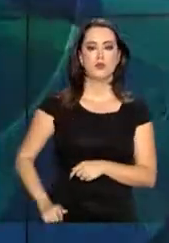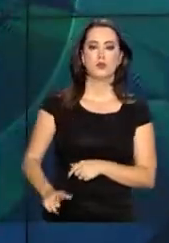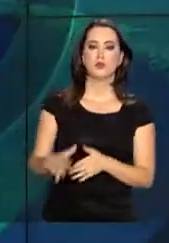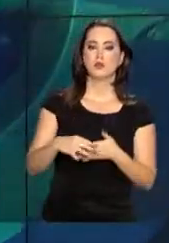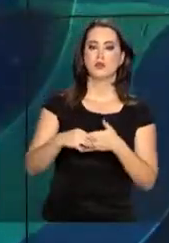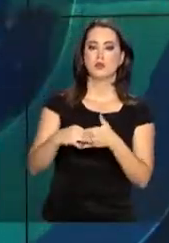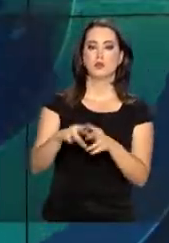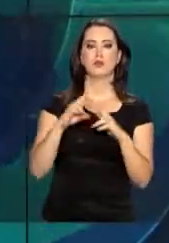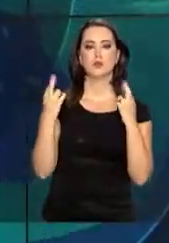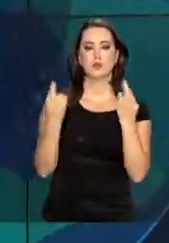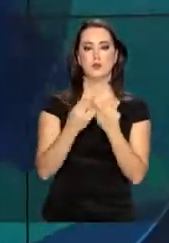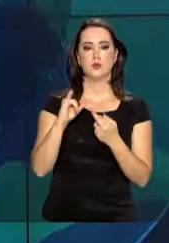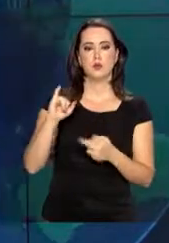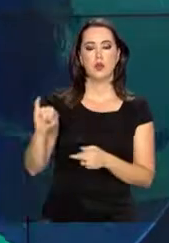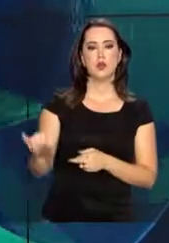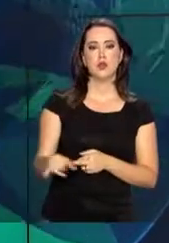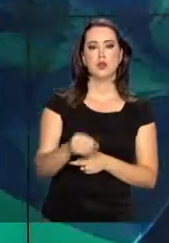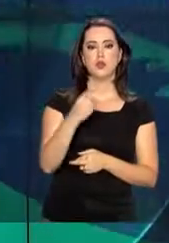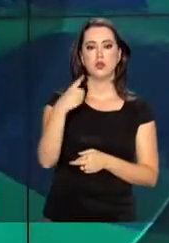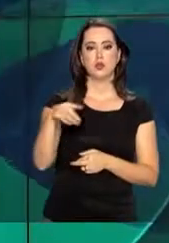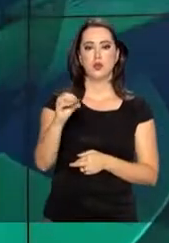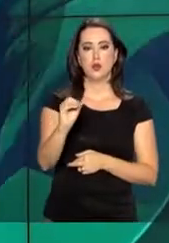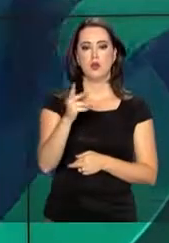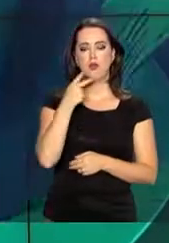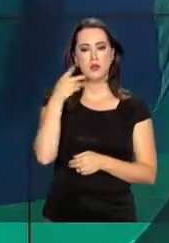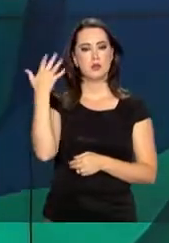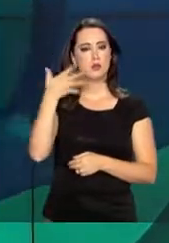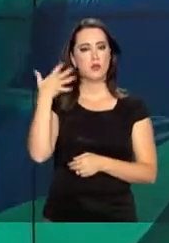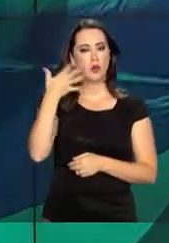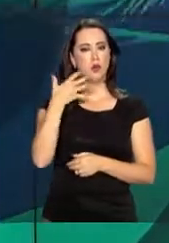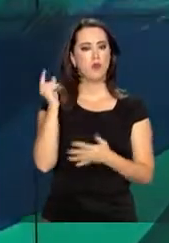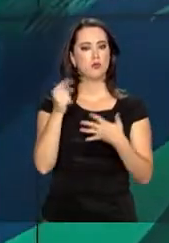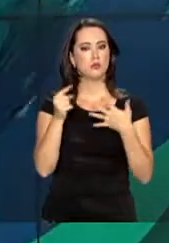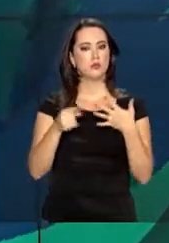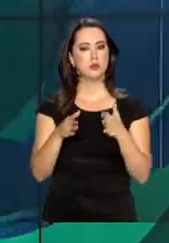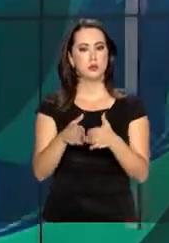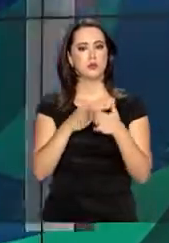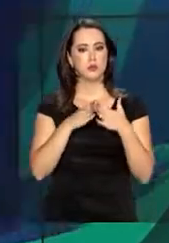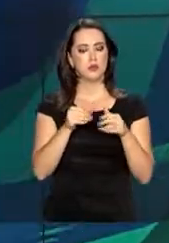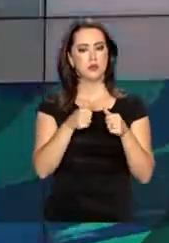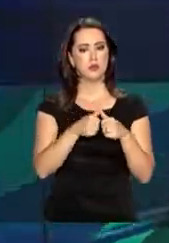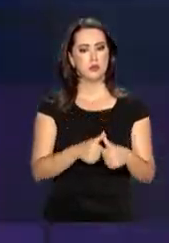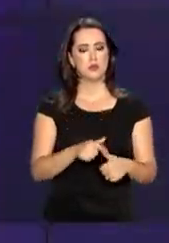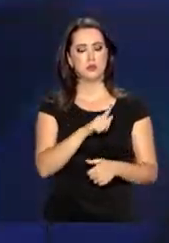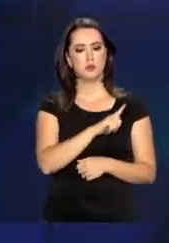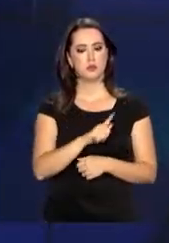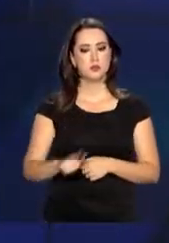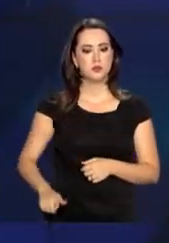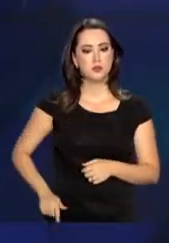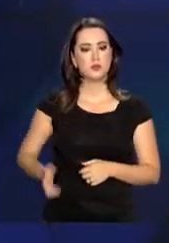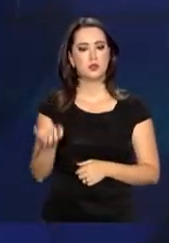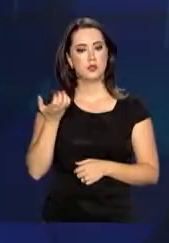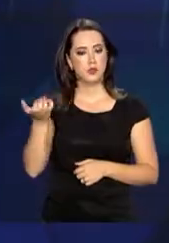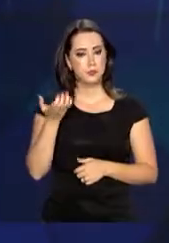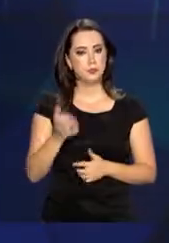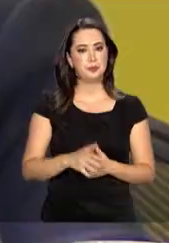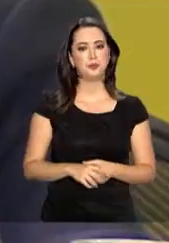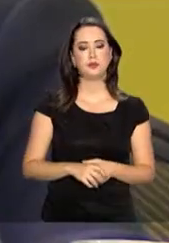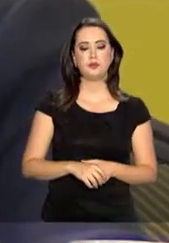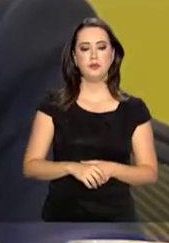que conduziu a reunião, João Dória, fez um resumo dos principais pedidos que estavam na fala dos governadores.